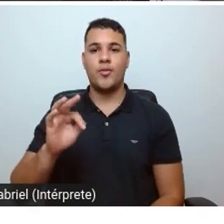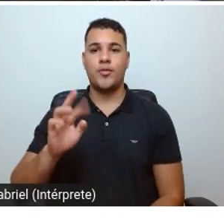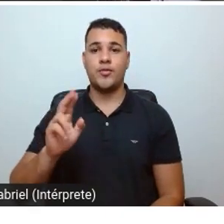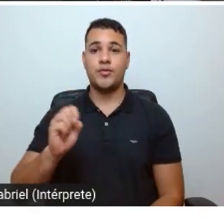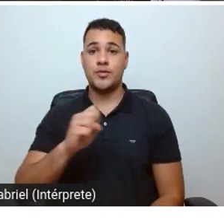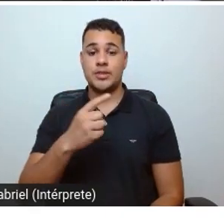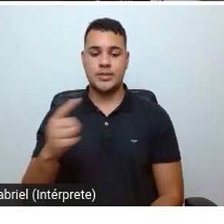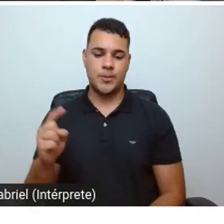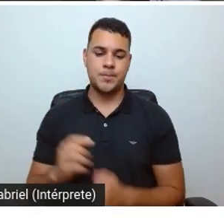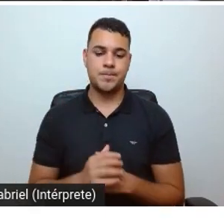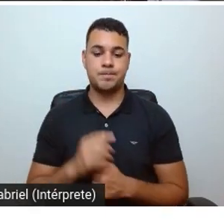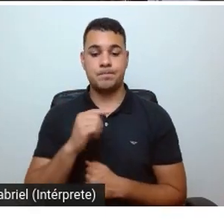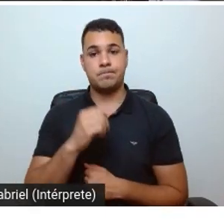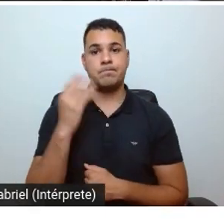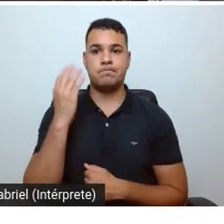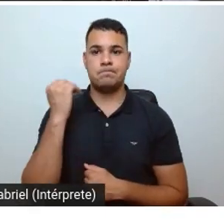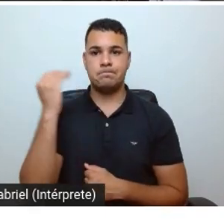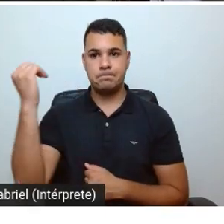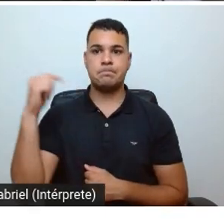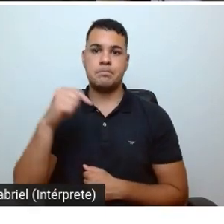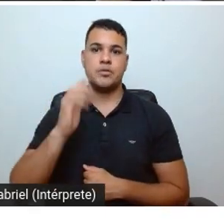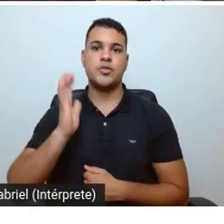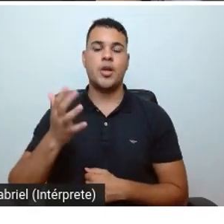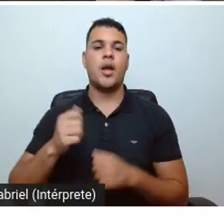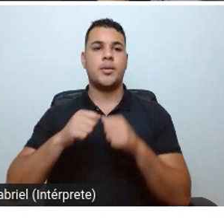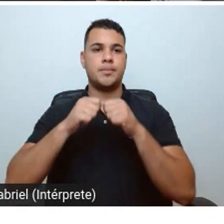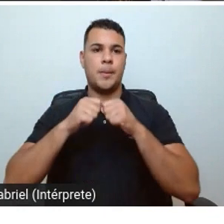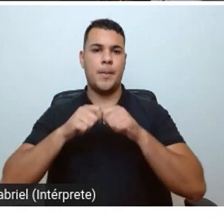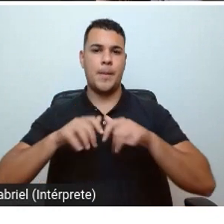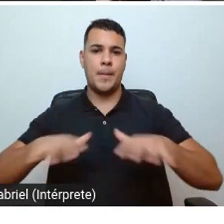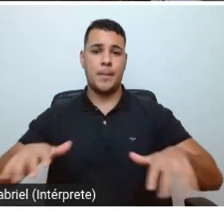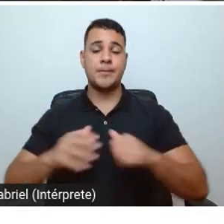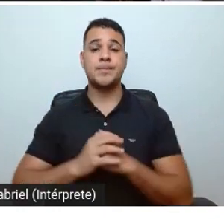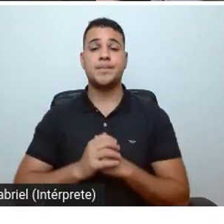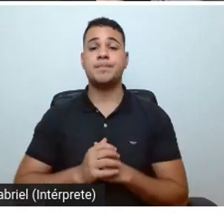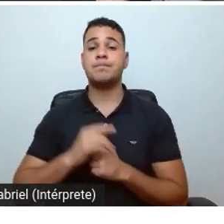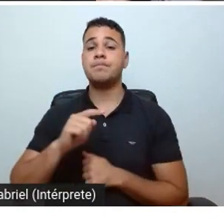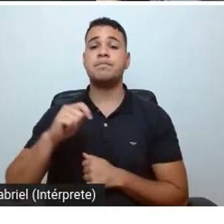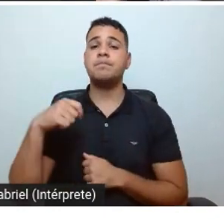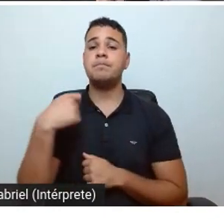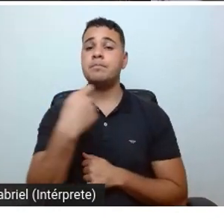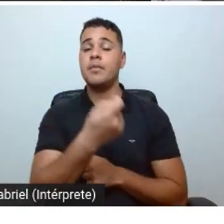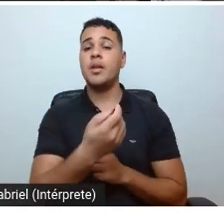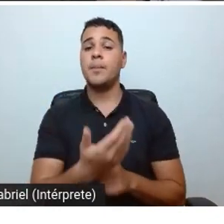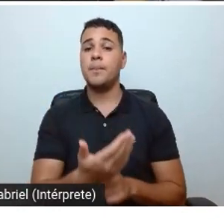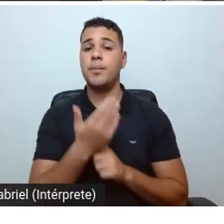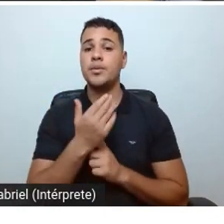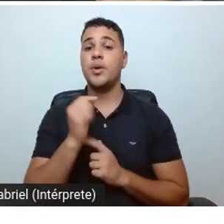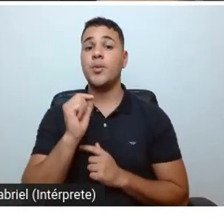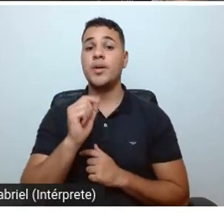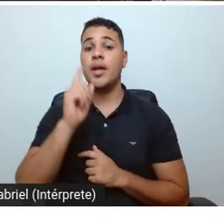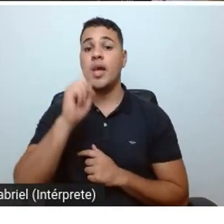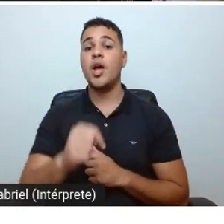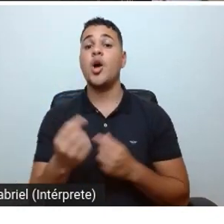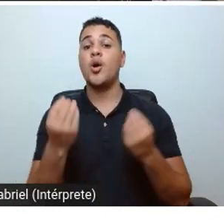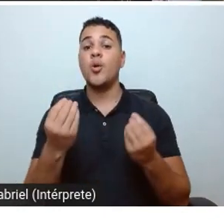virtuais, é bem disseminado, né? E ela nos dá a visão de confusão